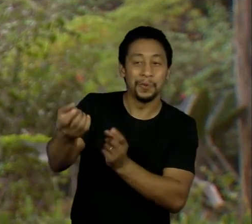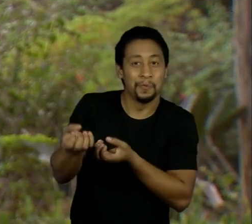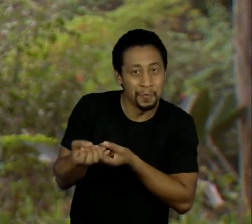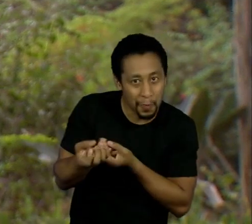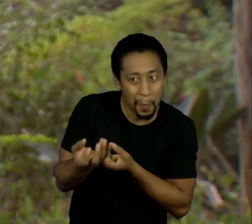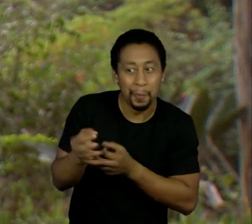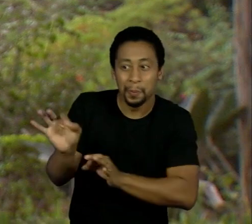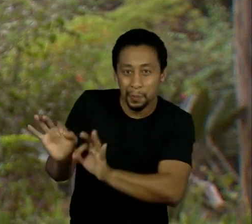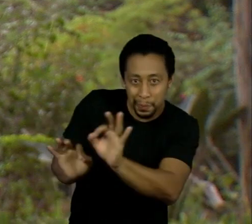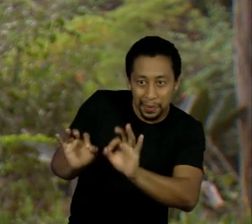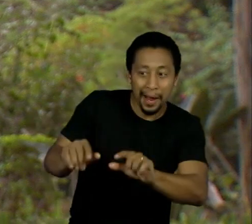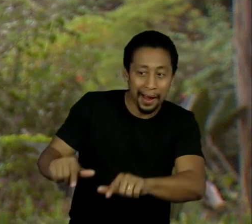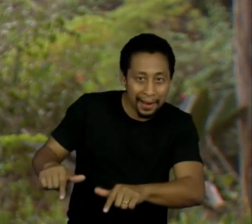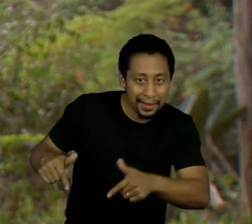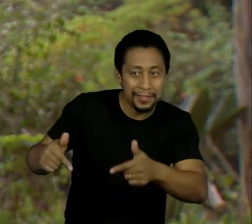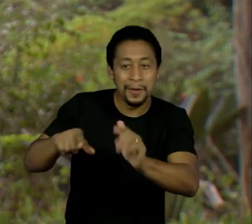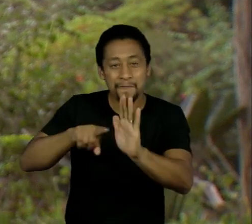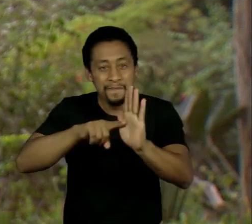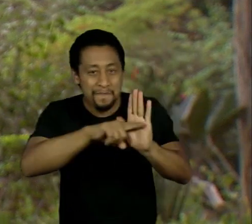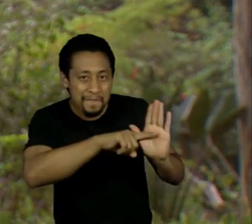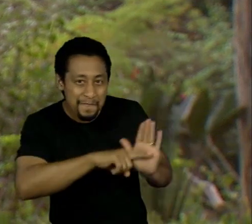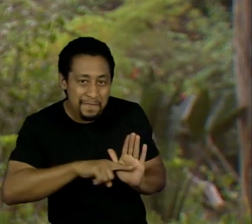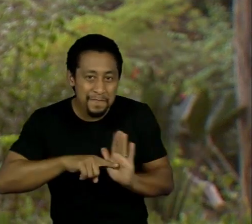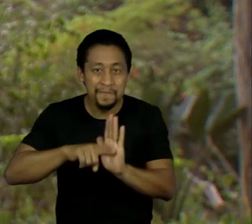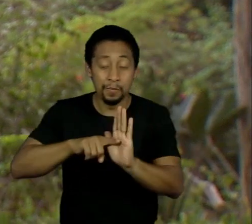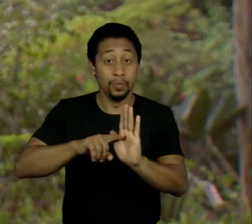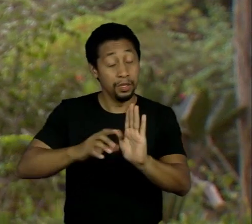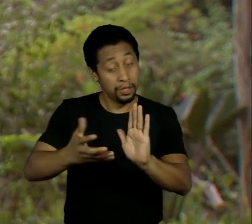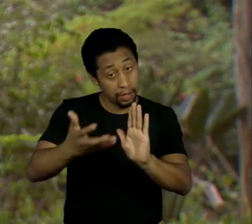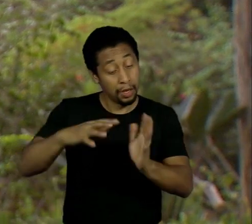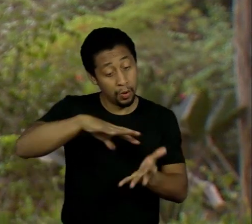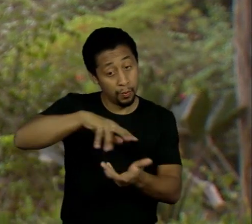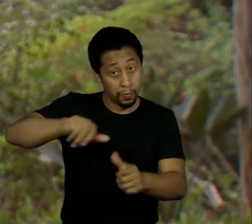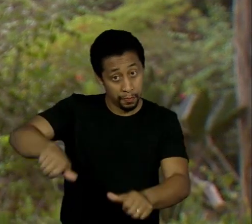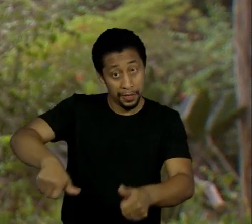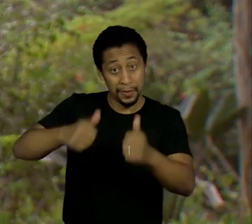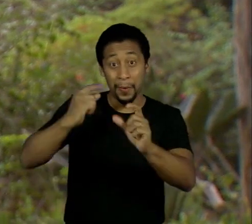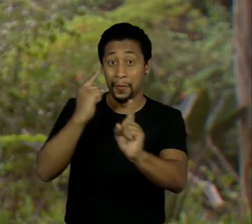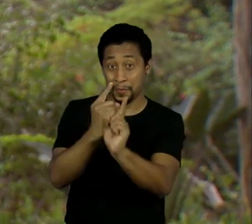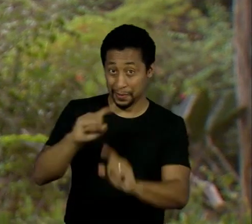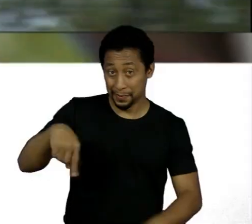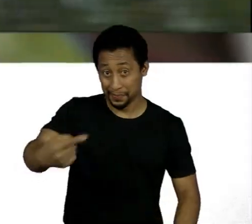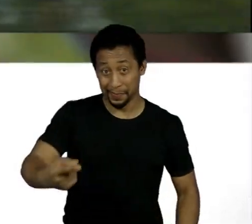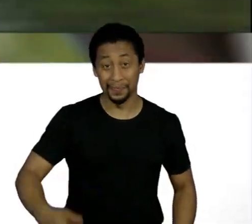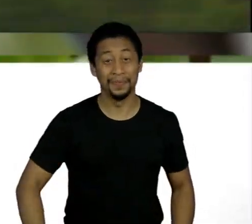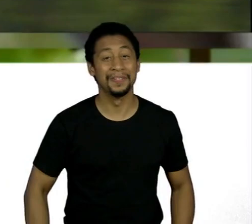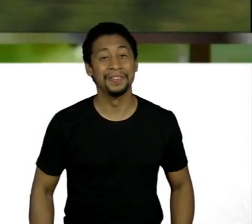projetos, ações e pesquisas em busca de um mundo melhor. Até lá!